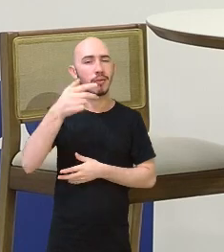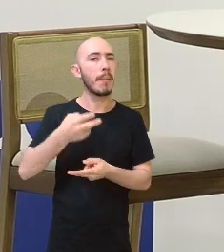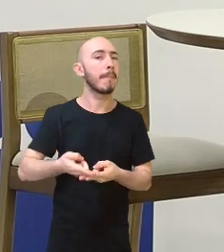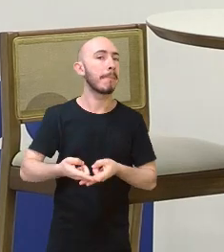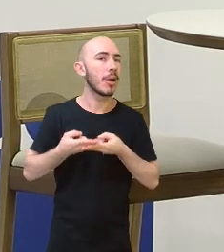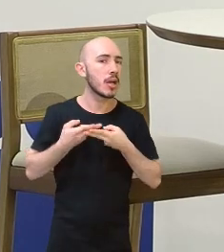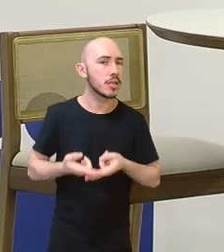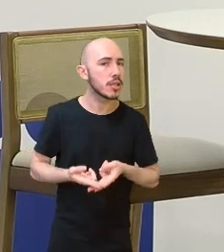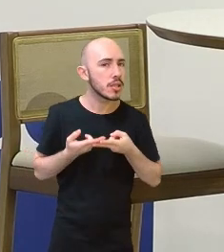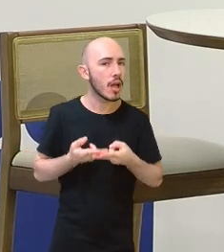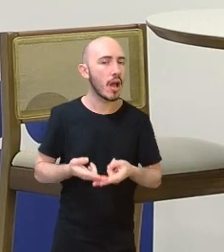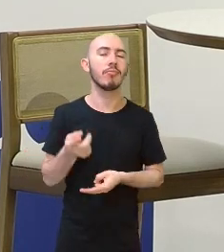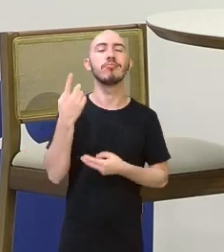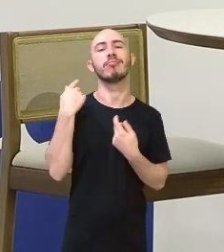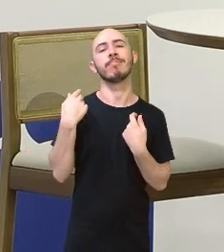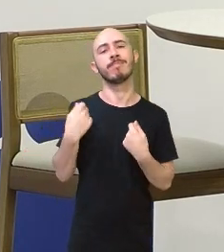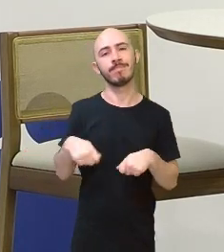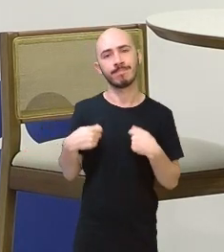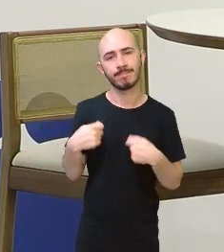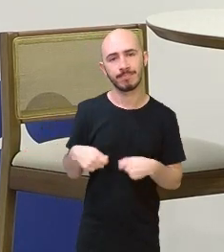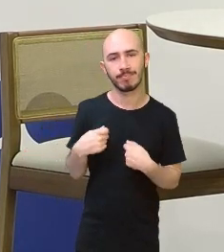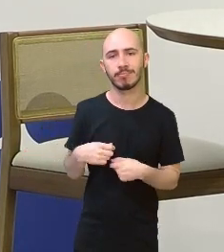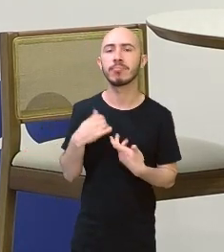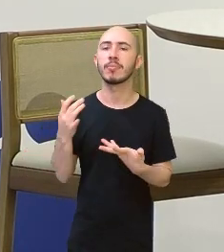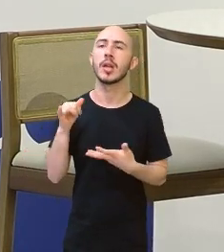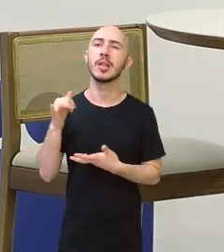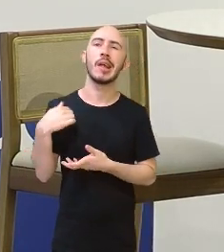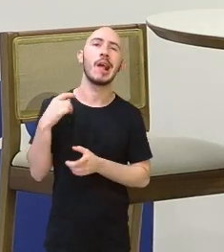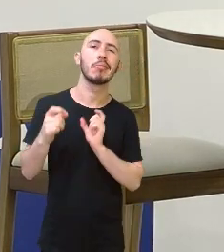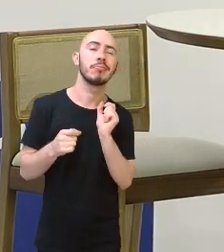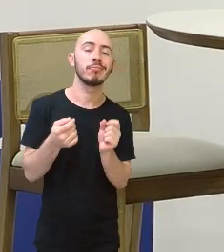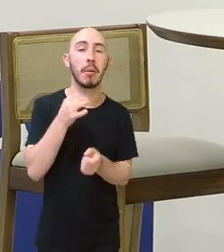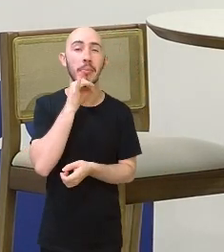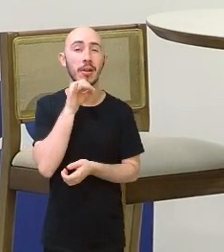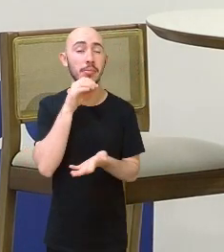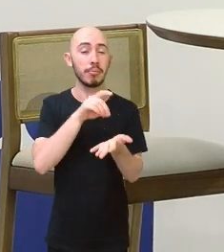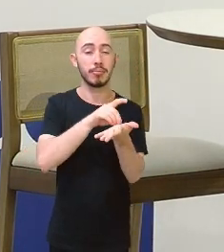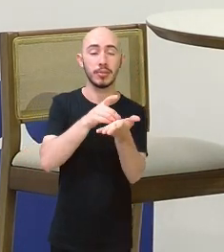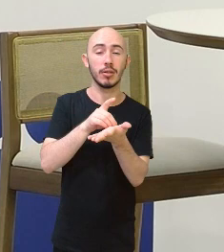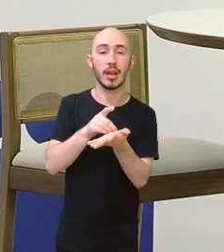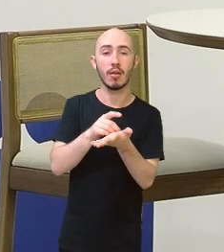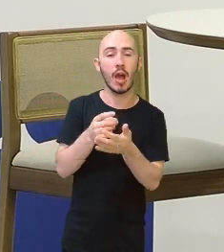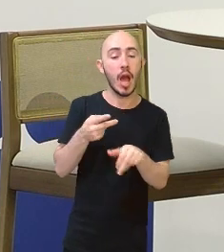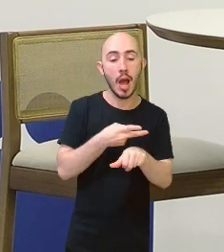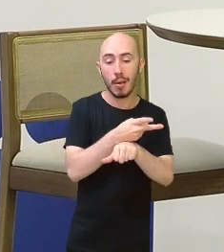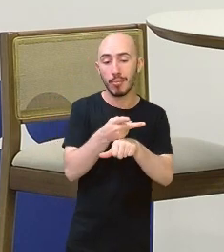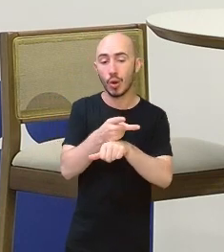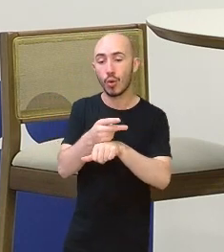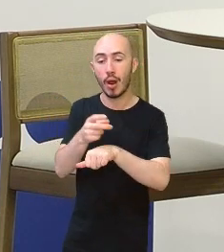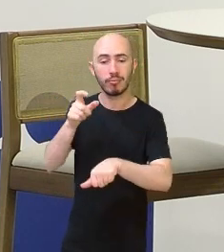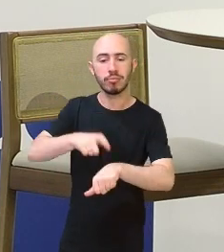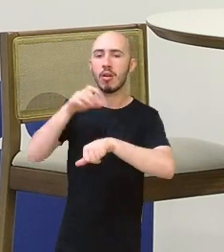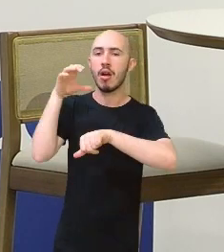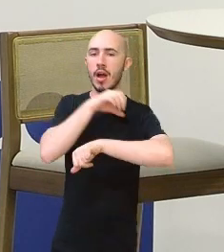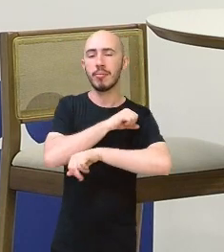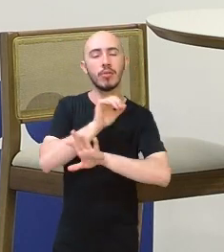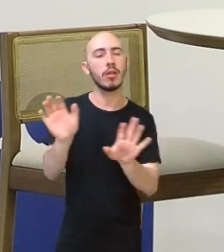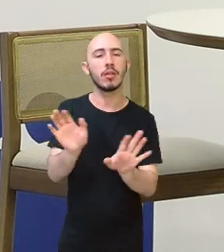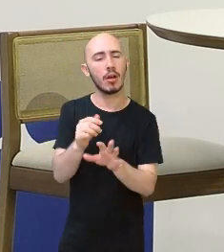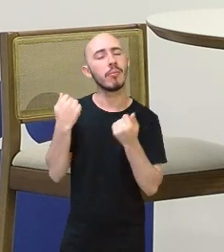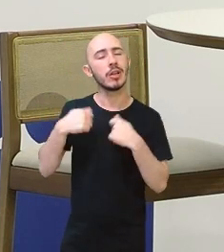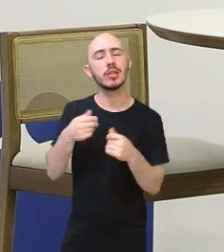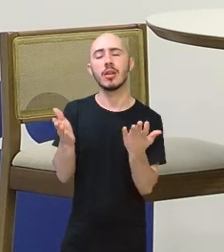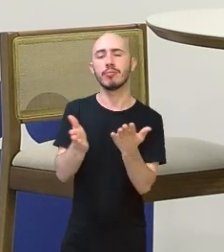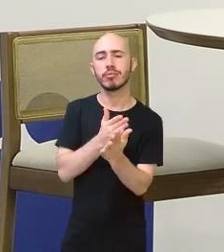paciência, né? Não adianta você querer buscar no dicionário uma palavra e achar de imediato não. A gente tem o hábito, né, agora